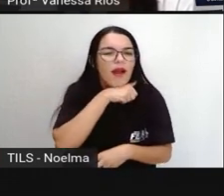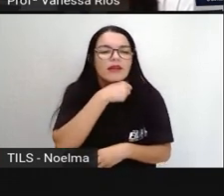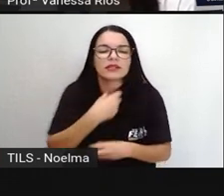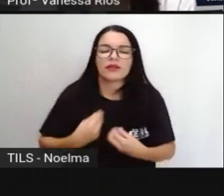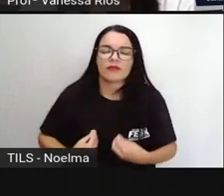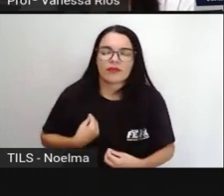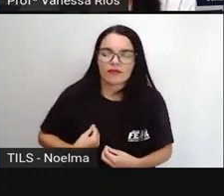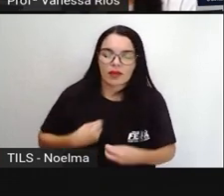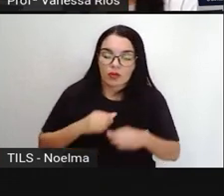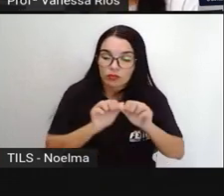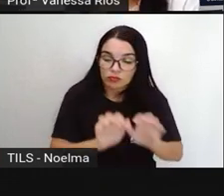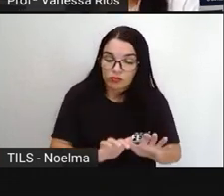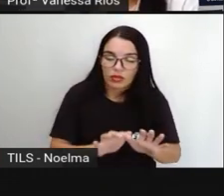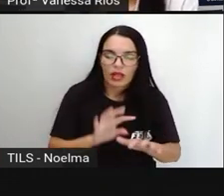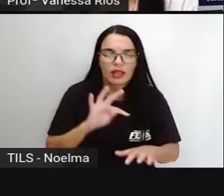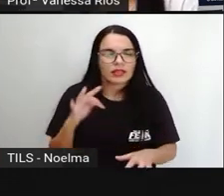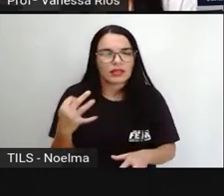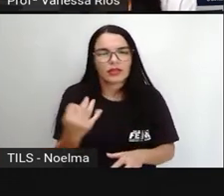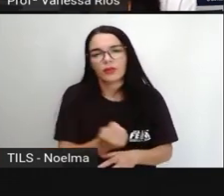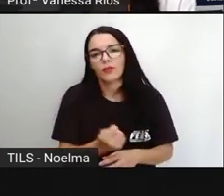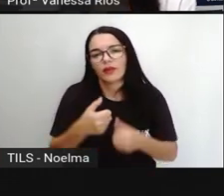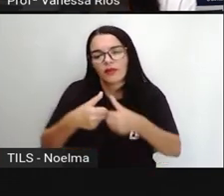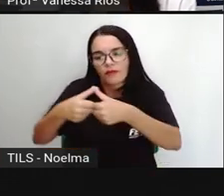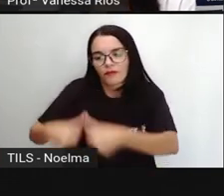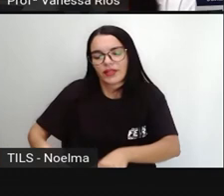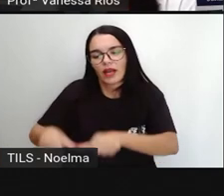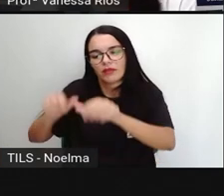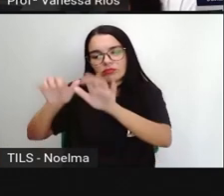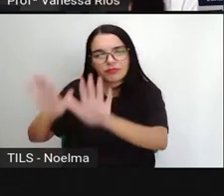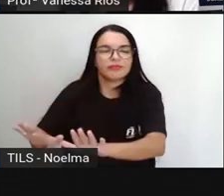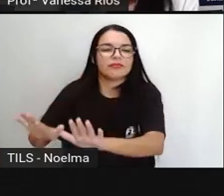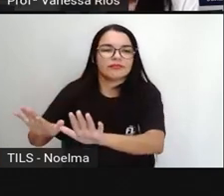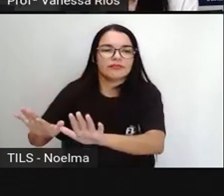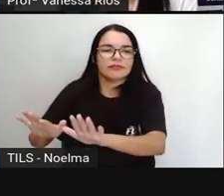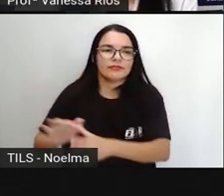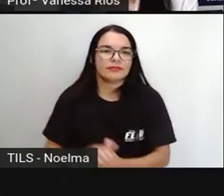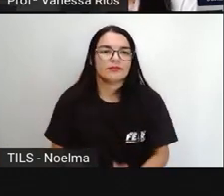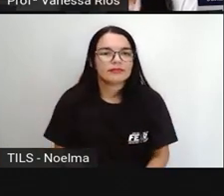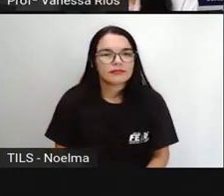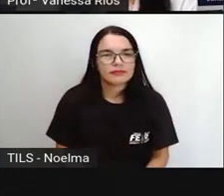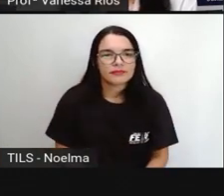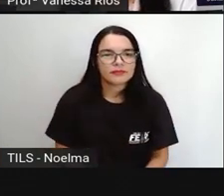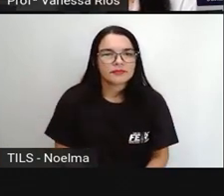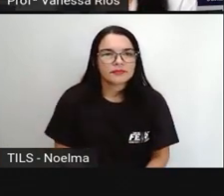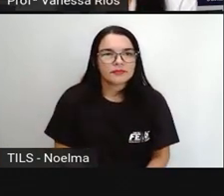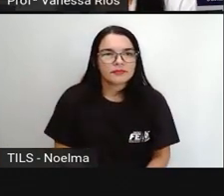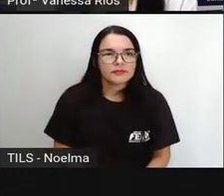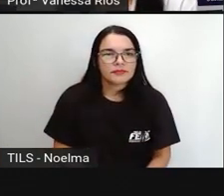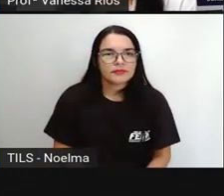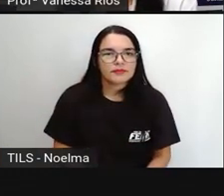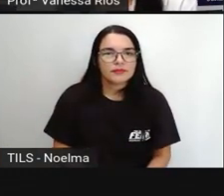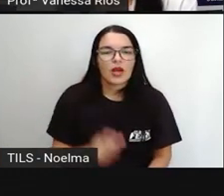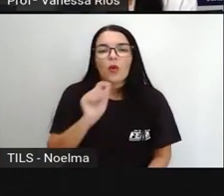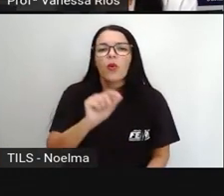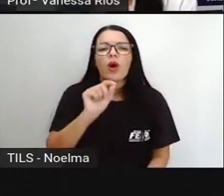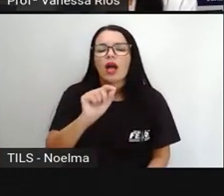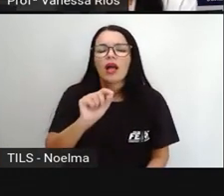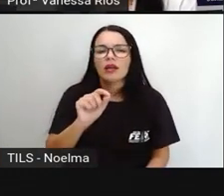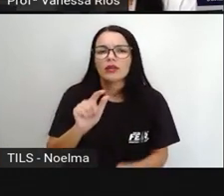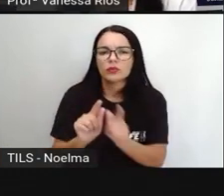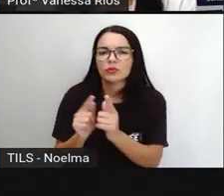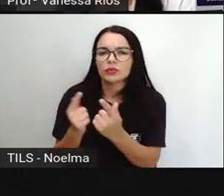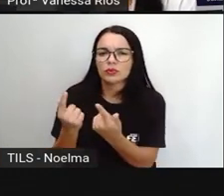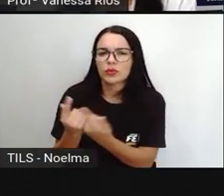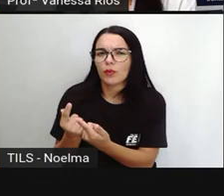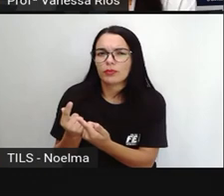diversas atividades que nos permitem ficar fixos num determinado lugar. E o que é que levou os grupos a